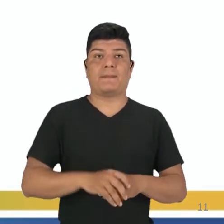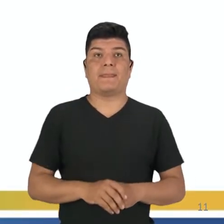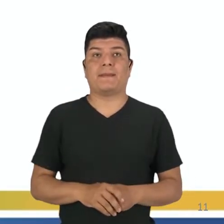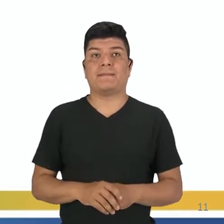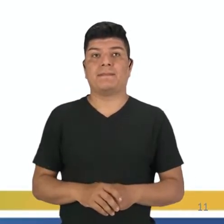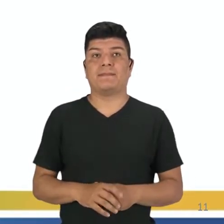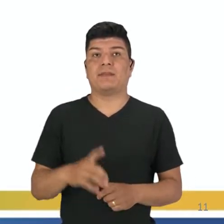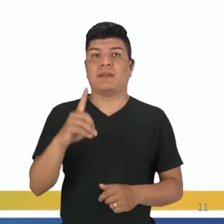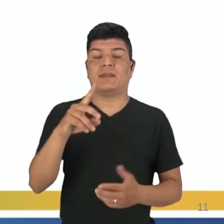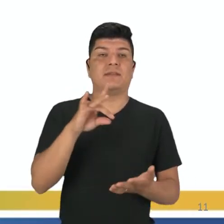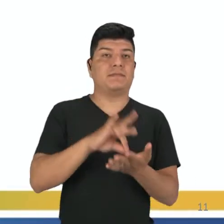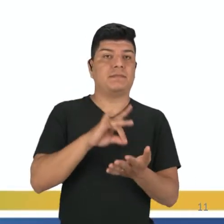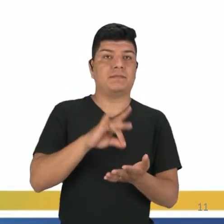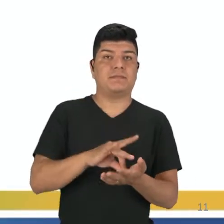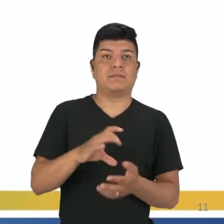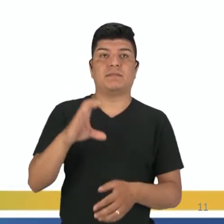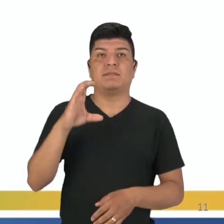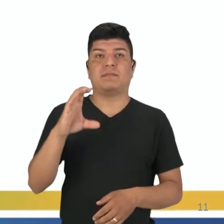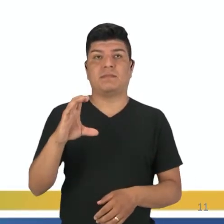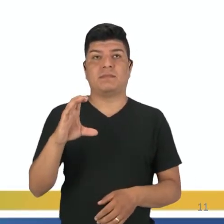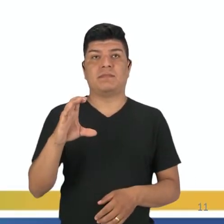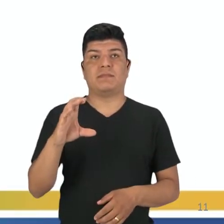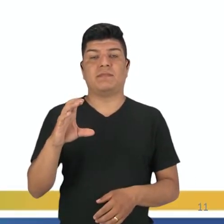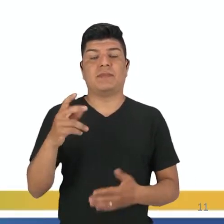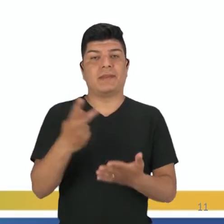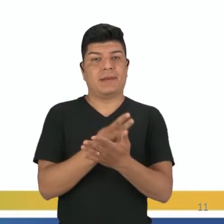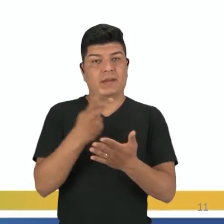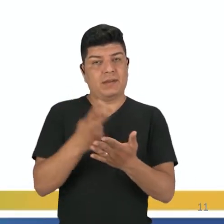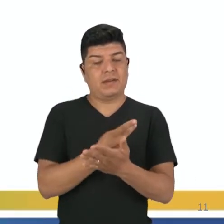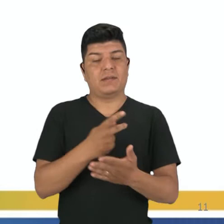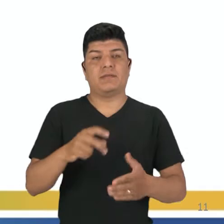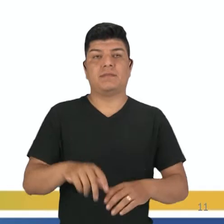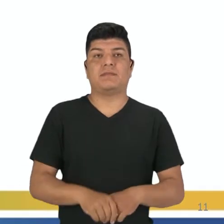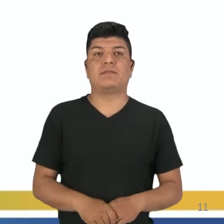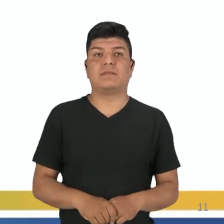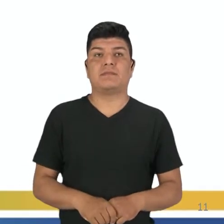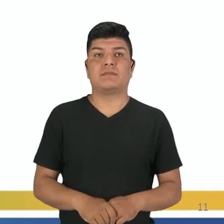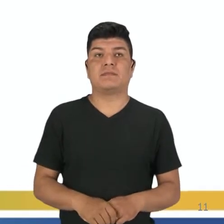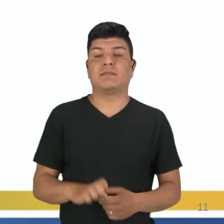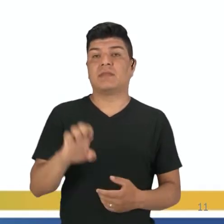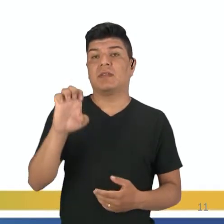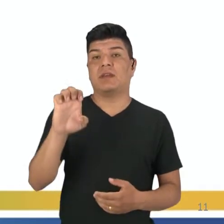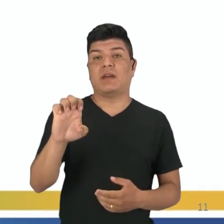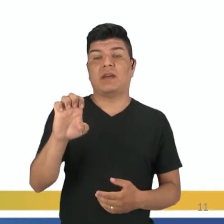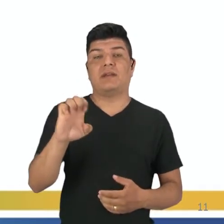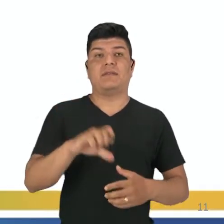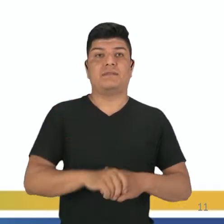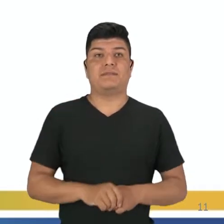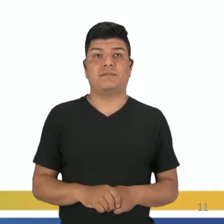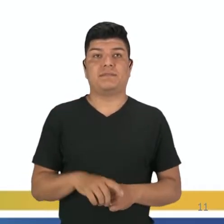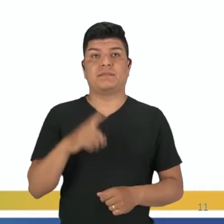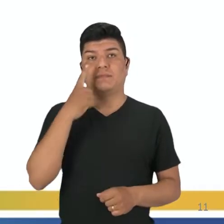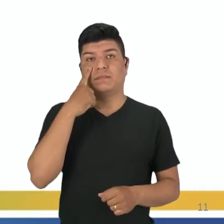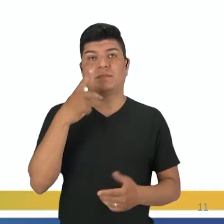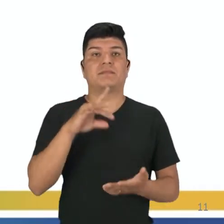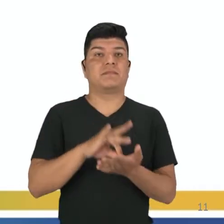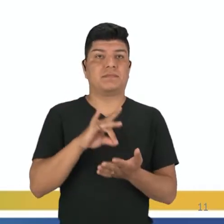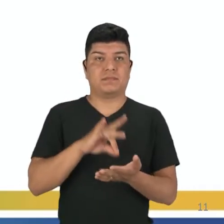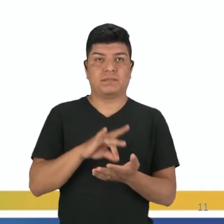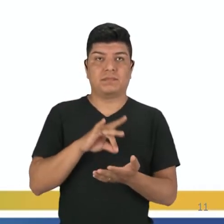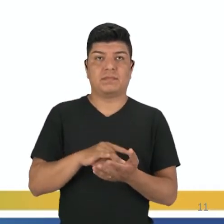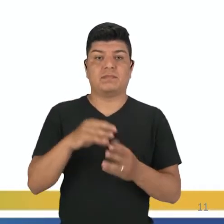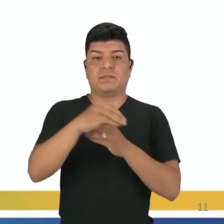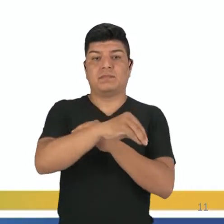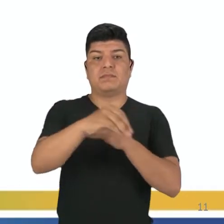letra D é verdadeira, enquanto a letra C é falso. E a letra E, vimos, é verdadeira, é